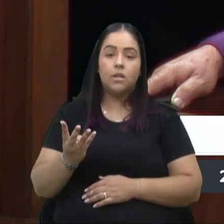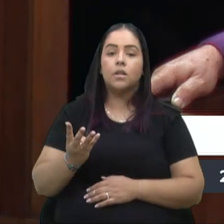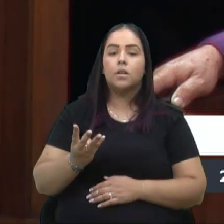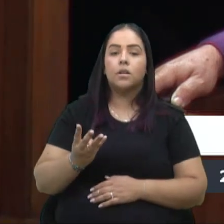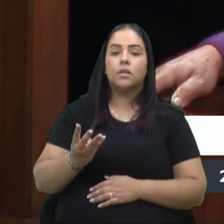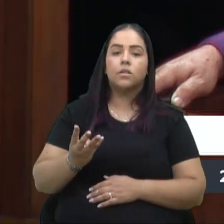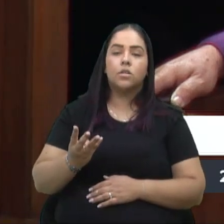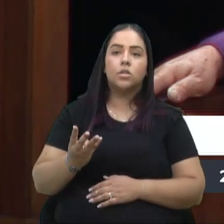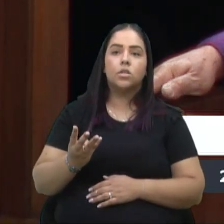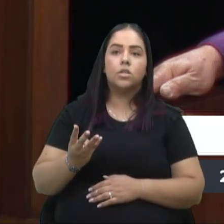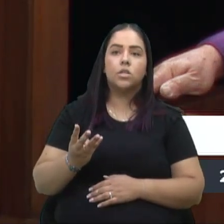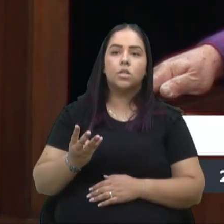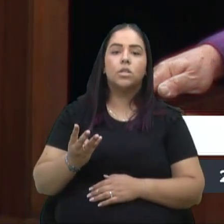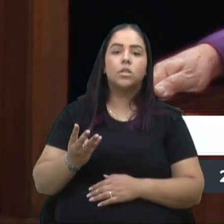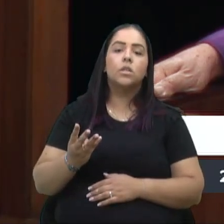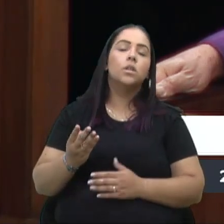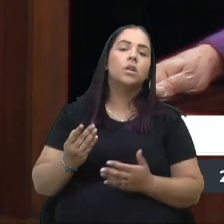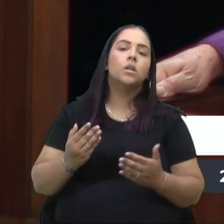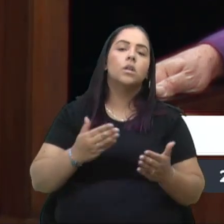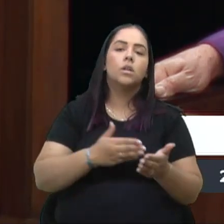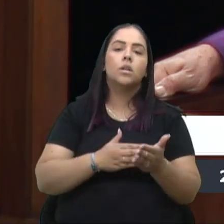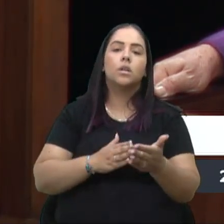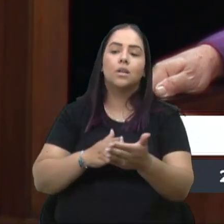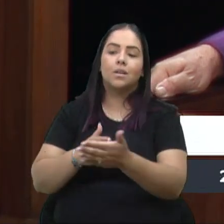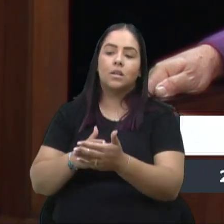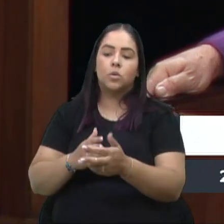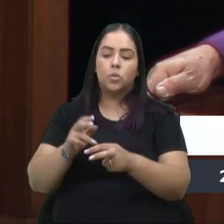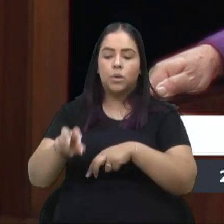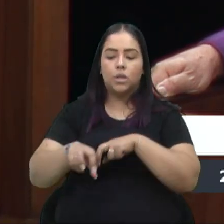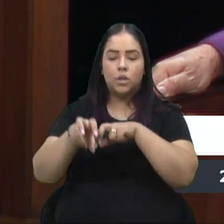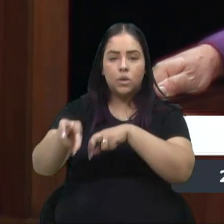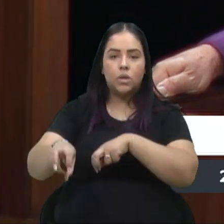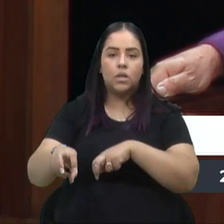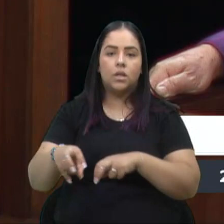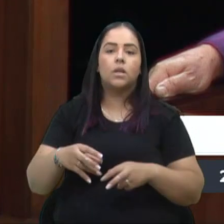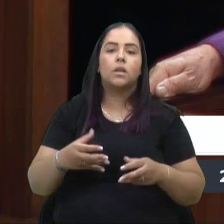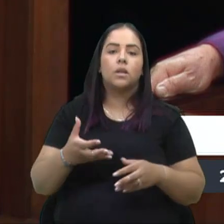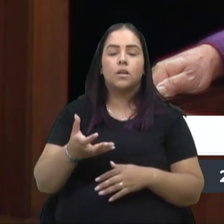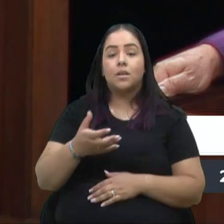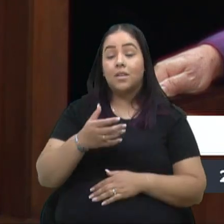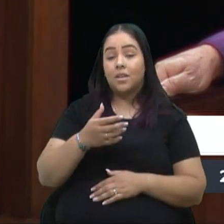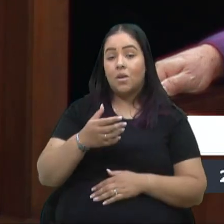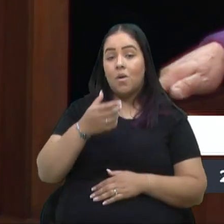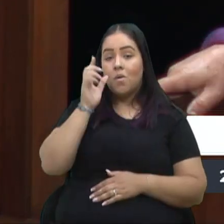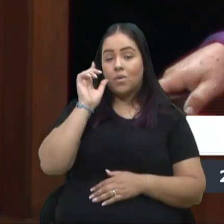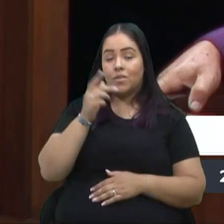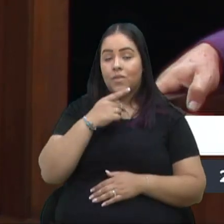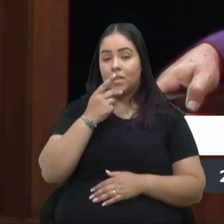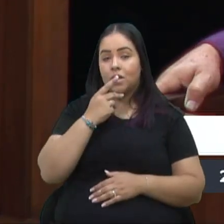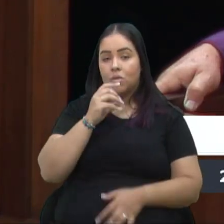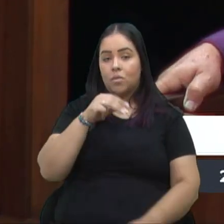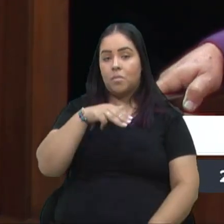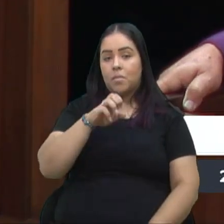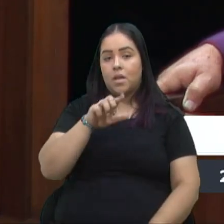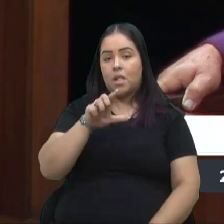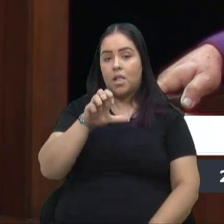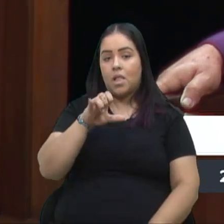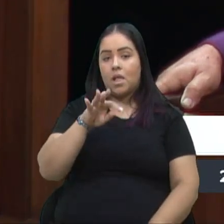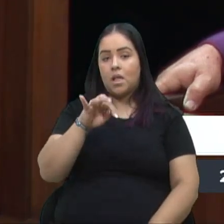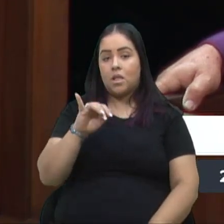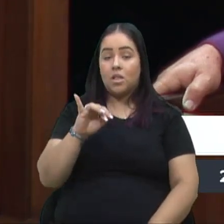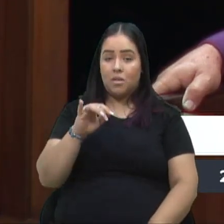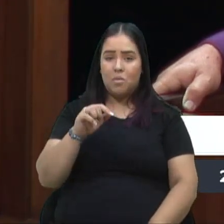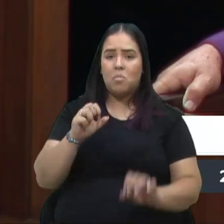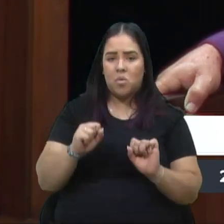Sandro pelo interior e quer fazer mais e falei ontem como omelete tem condições de fazer mais